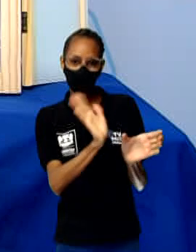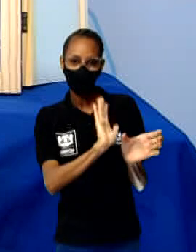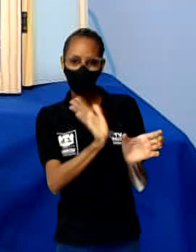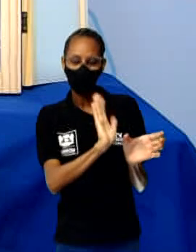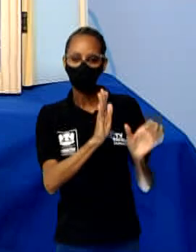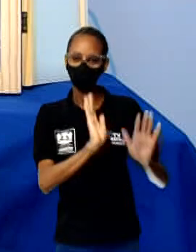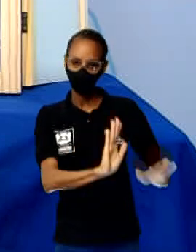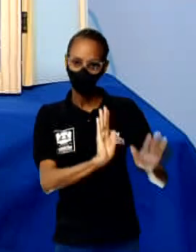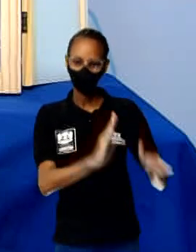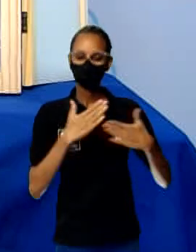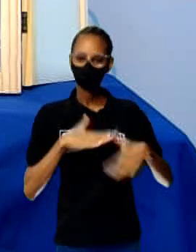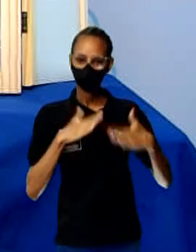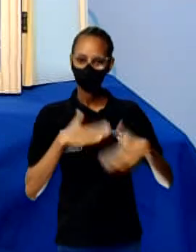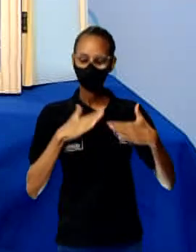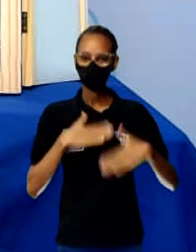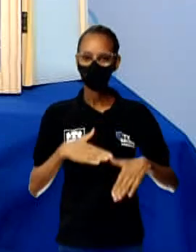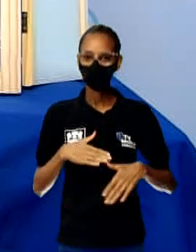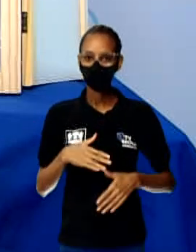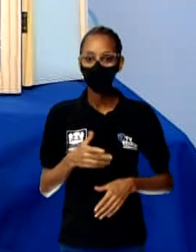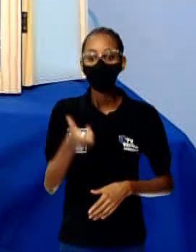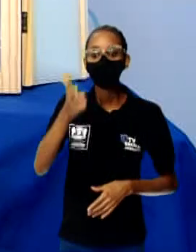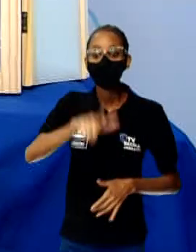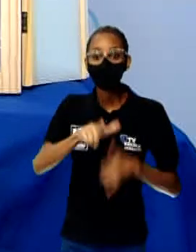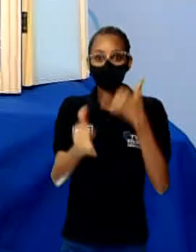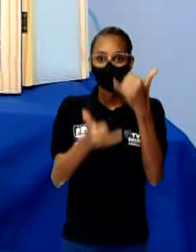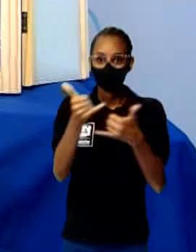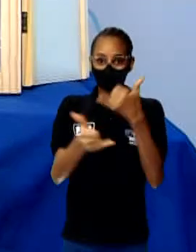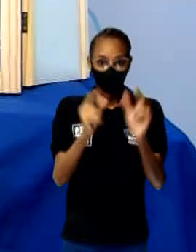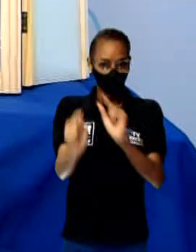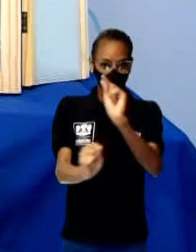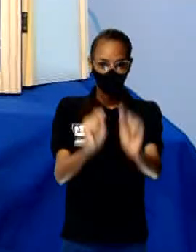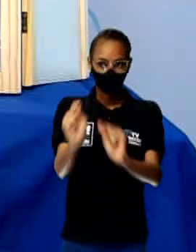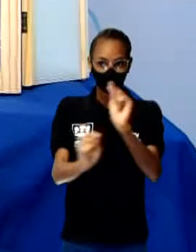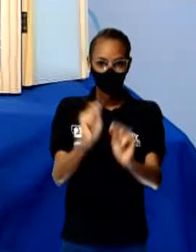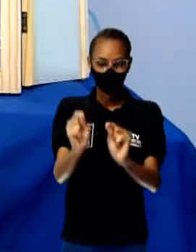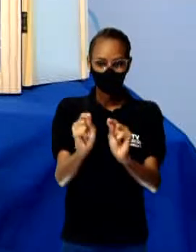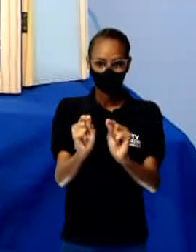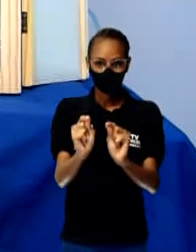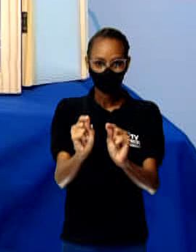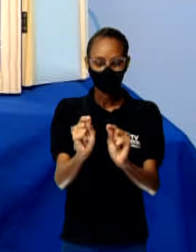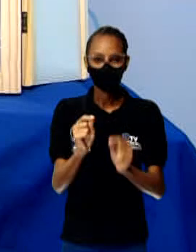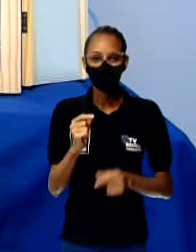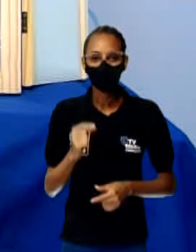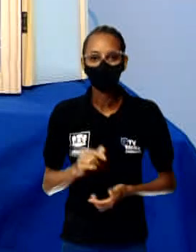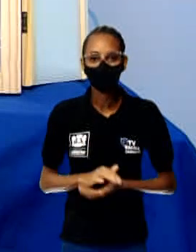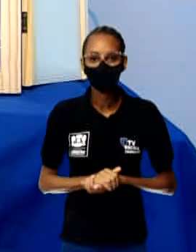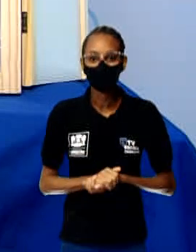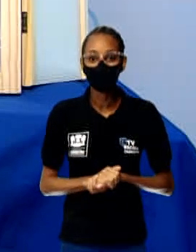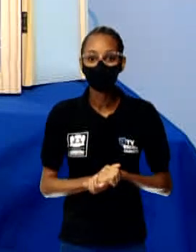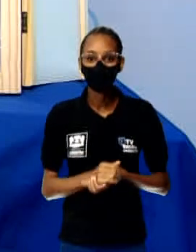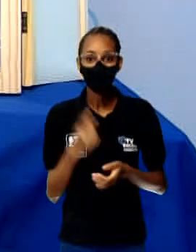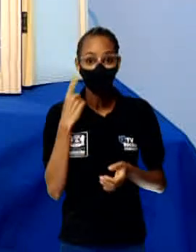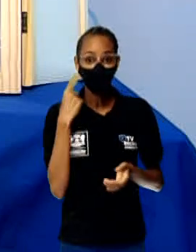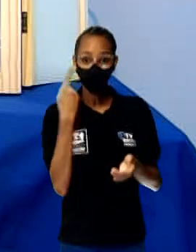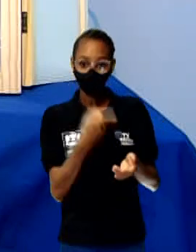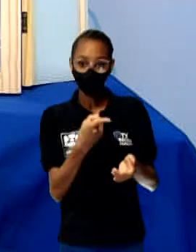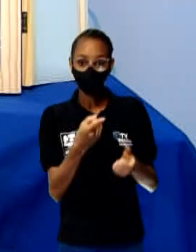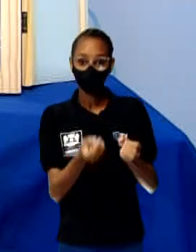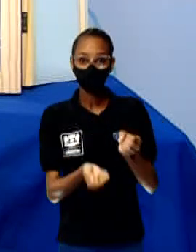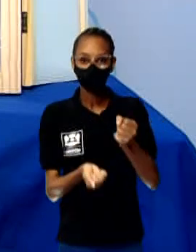descansa aqui um pouquinho o que será que vem agora Juca tandandandan este brinquedo